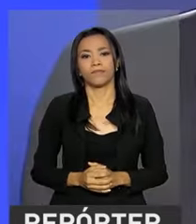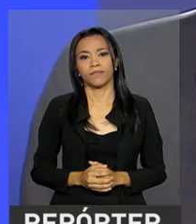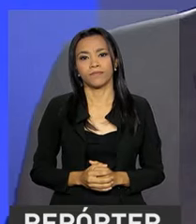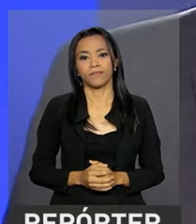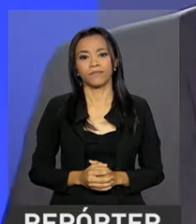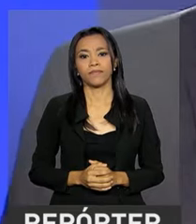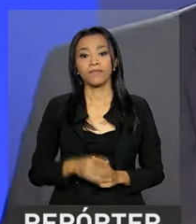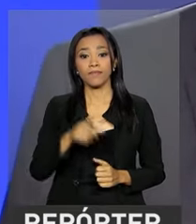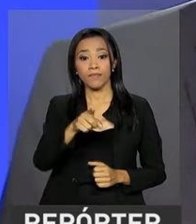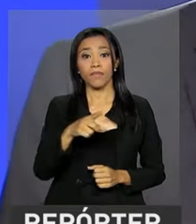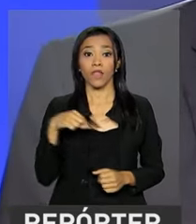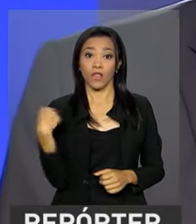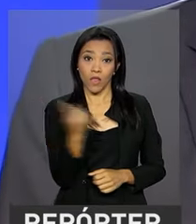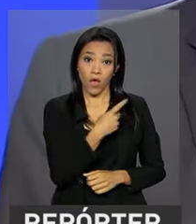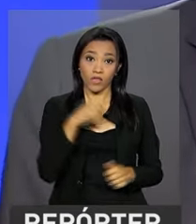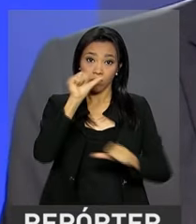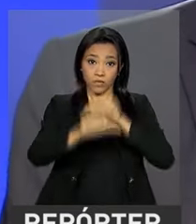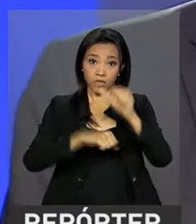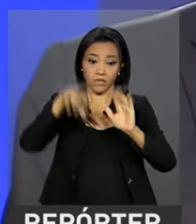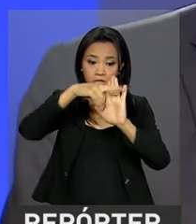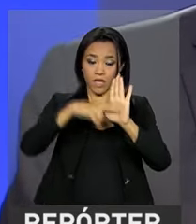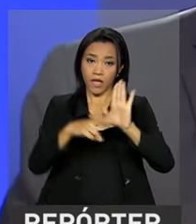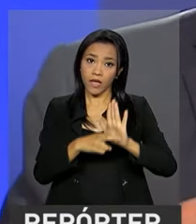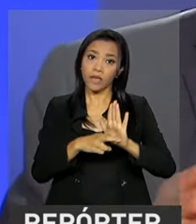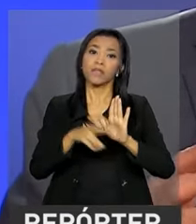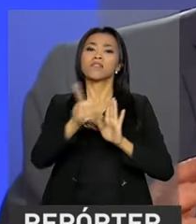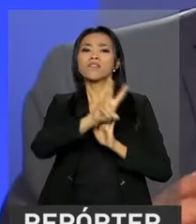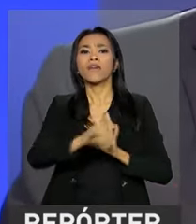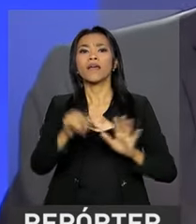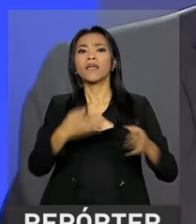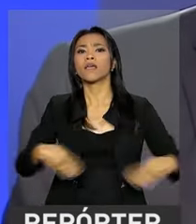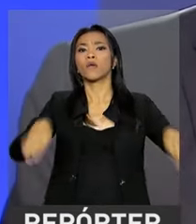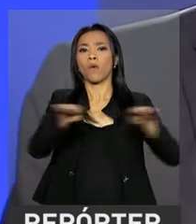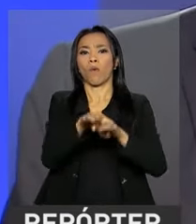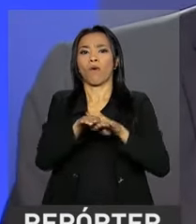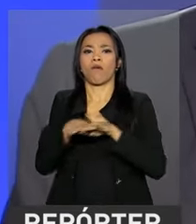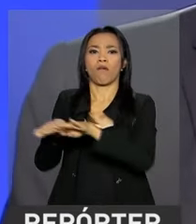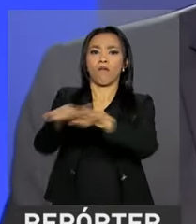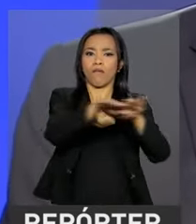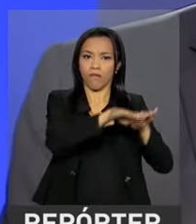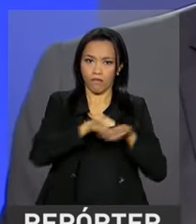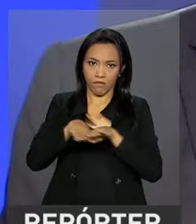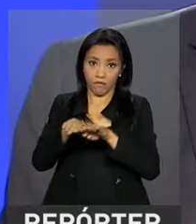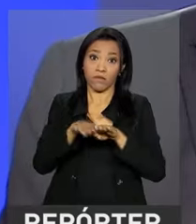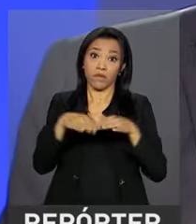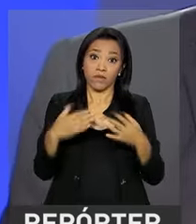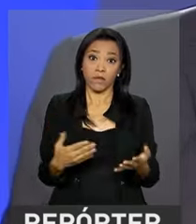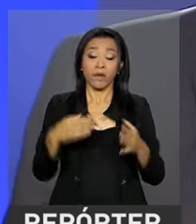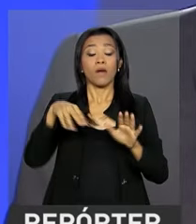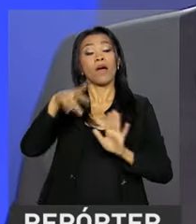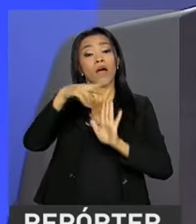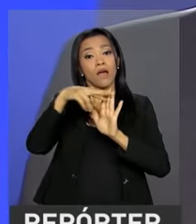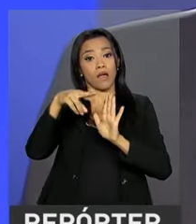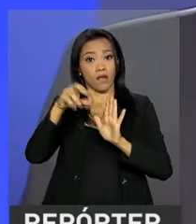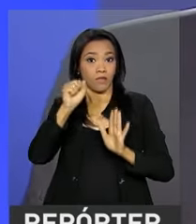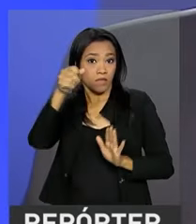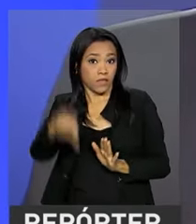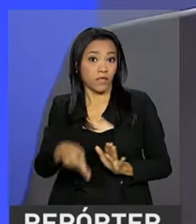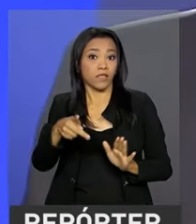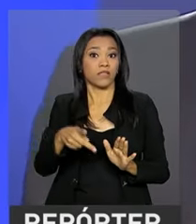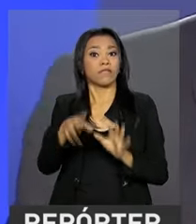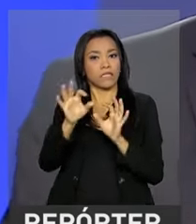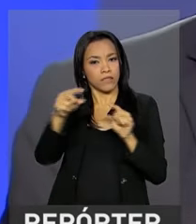estamos fazendo uma reforma que trará mais igualdade para todos a previdência será mais justa com os mais pobres